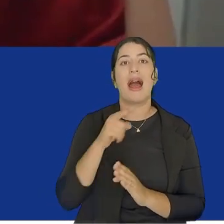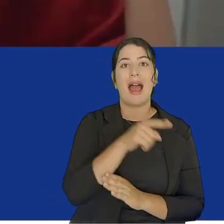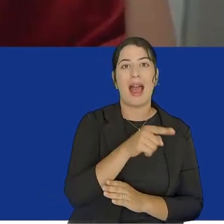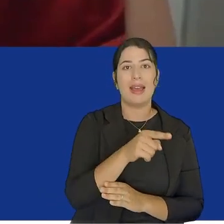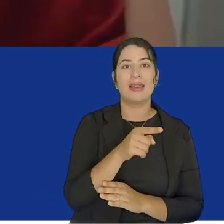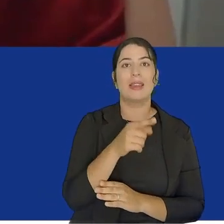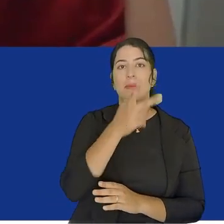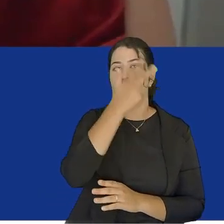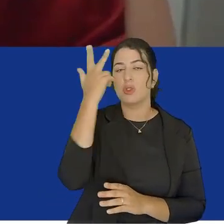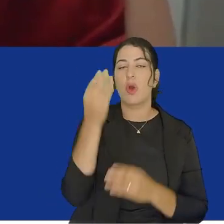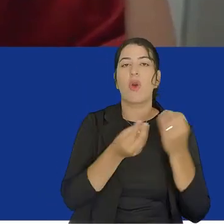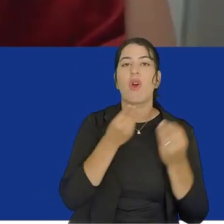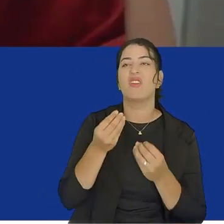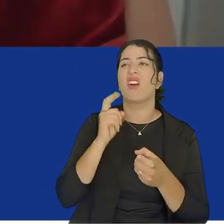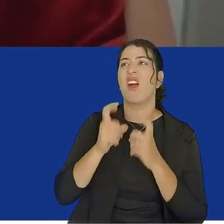de tempo.